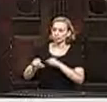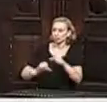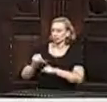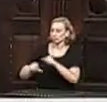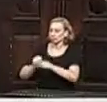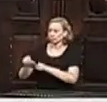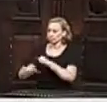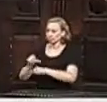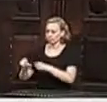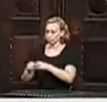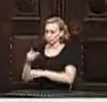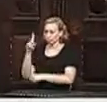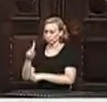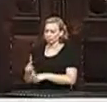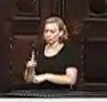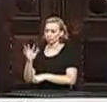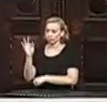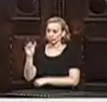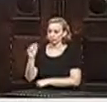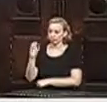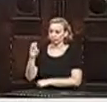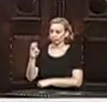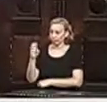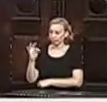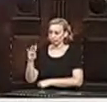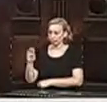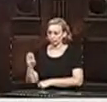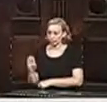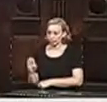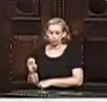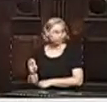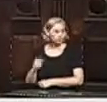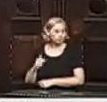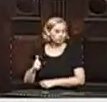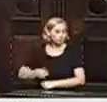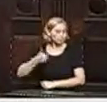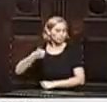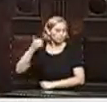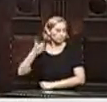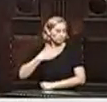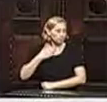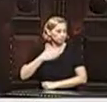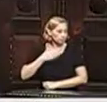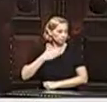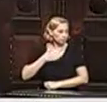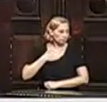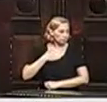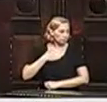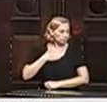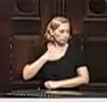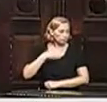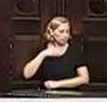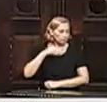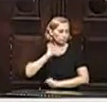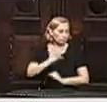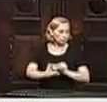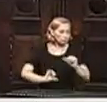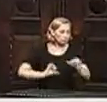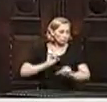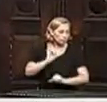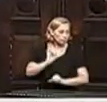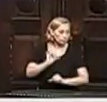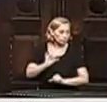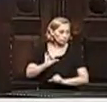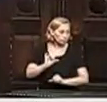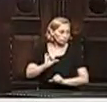na gestão do órgão. Portanto, talvez seja mesmo o melhor caminho transferir a escolha deste dirigente para a